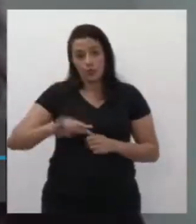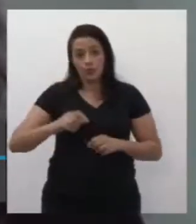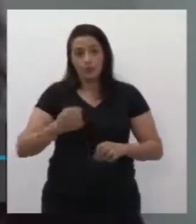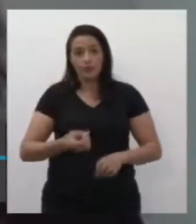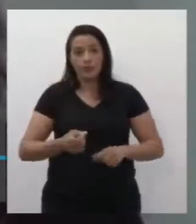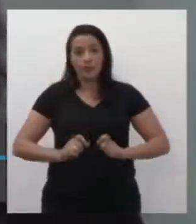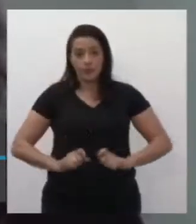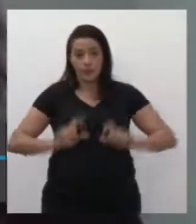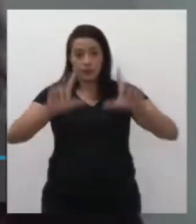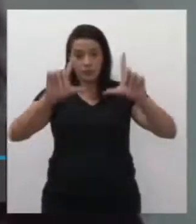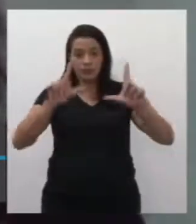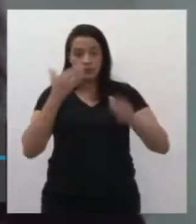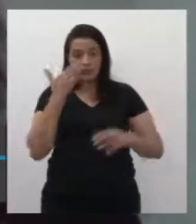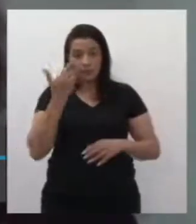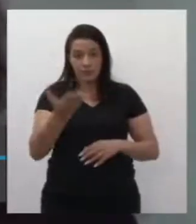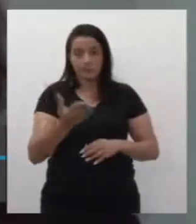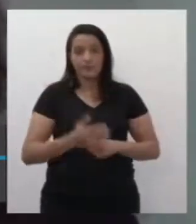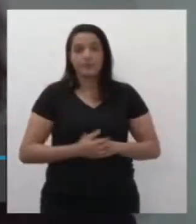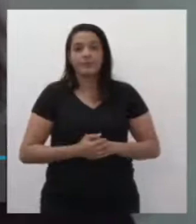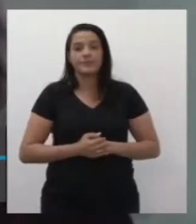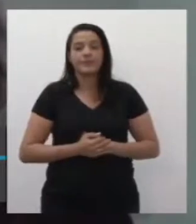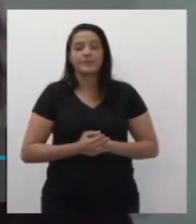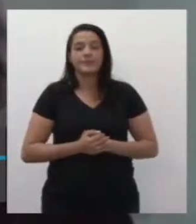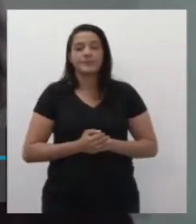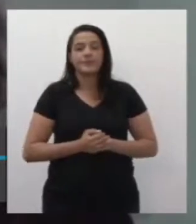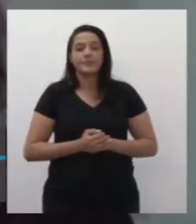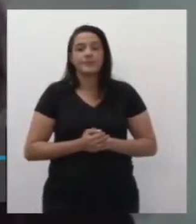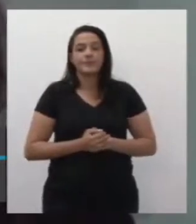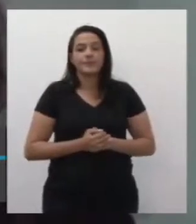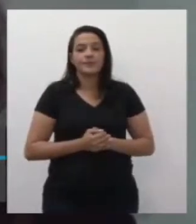novo. Só um minutinho.